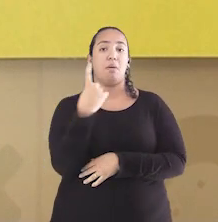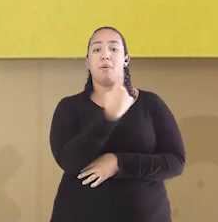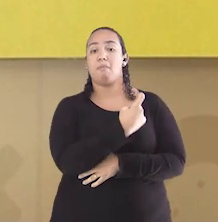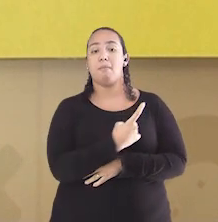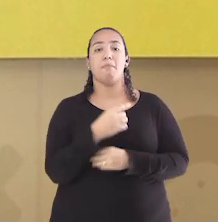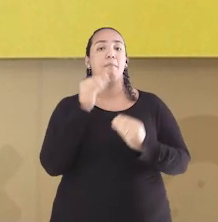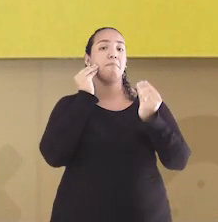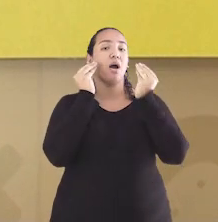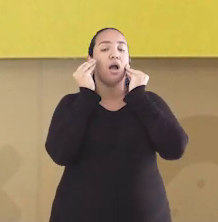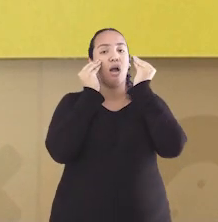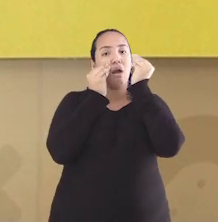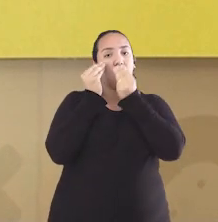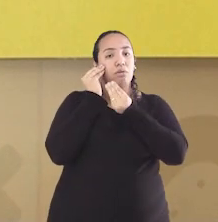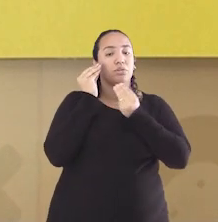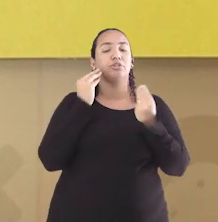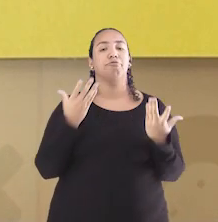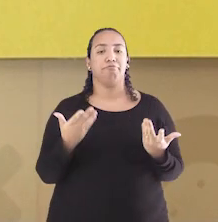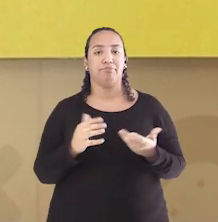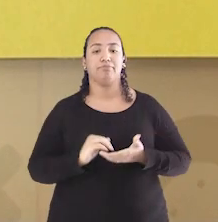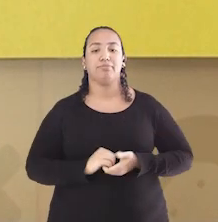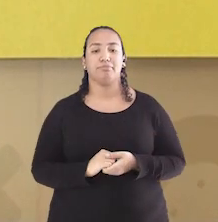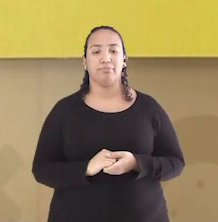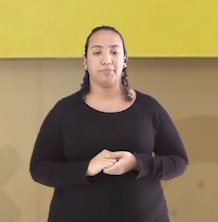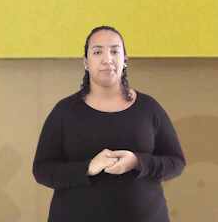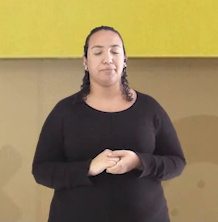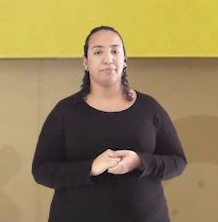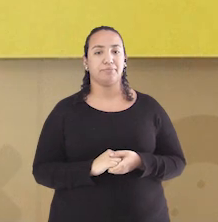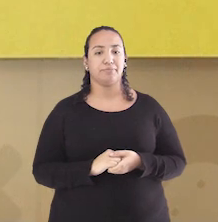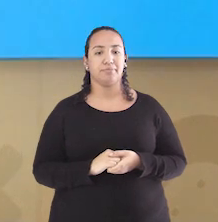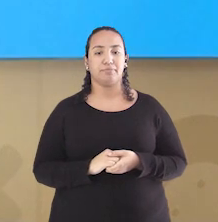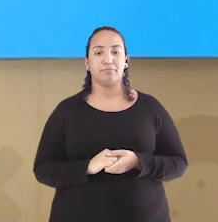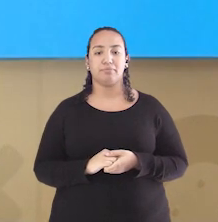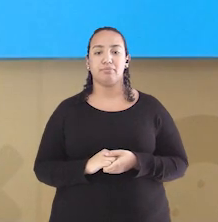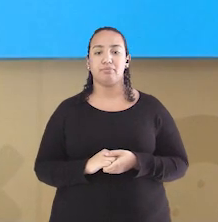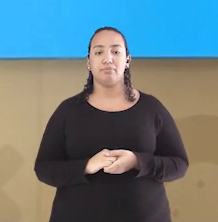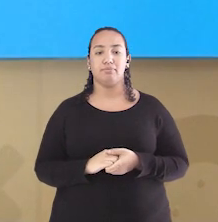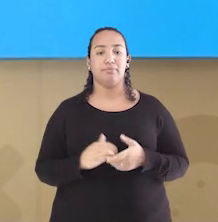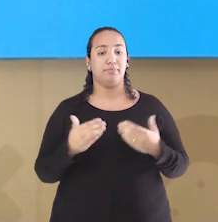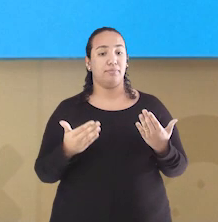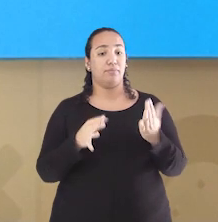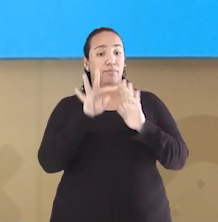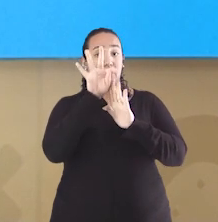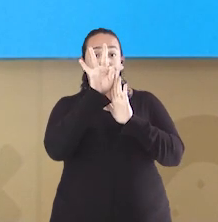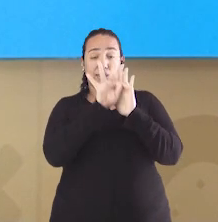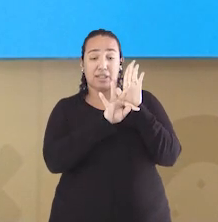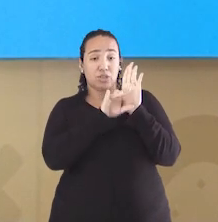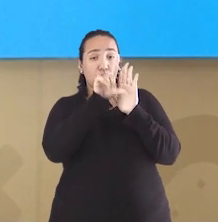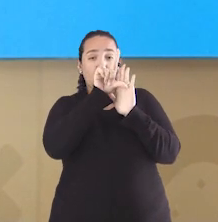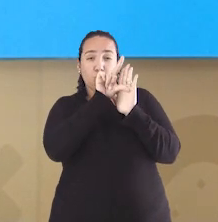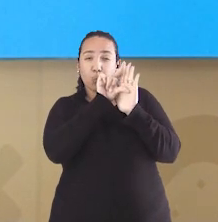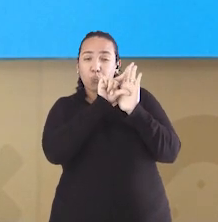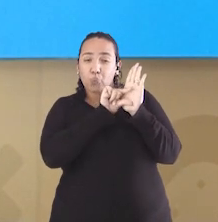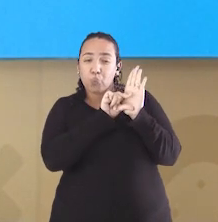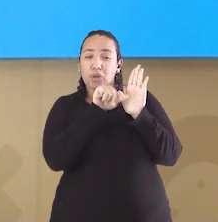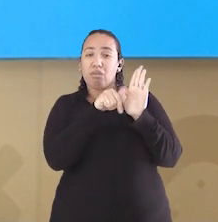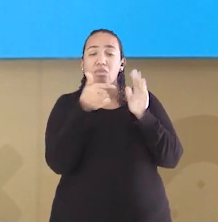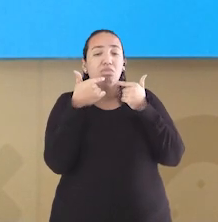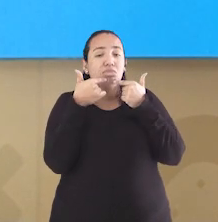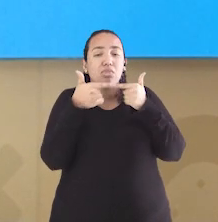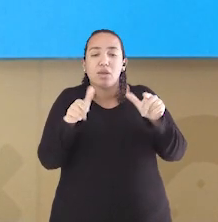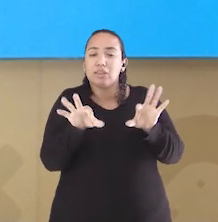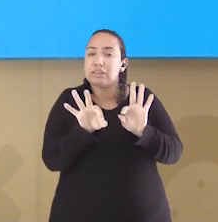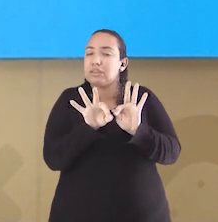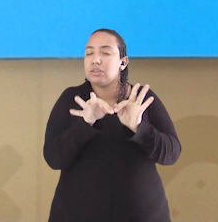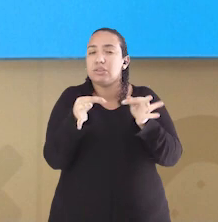está vendendo maquiagem, perfume, enfim. Os textos são relativamente curtos e possuem